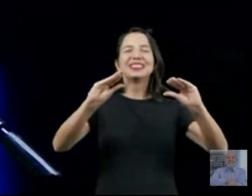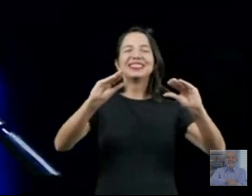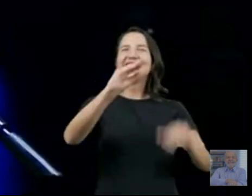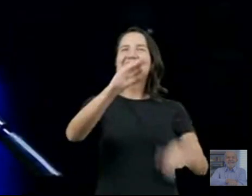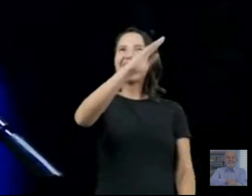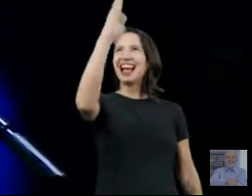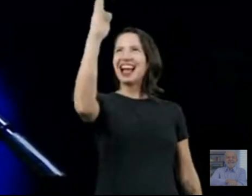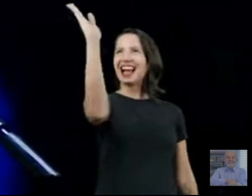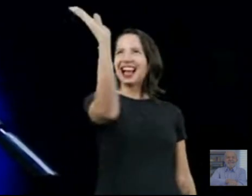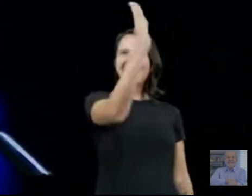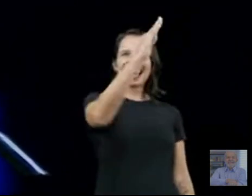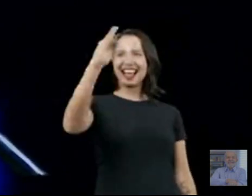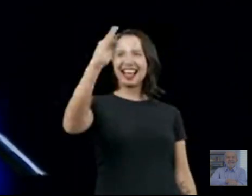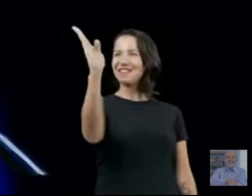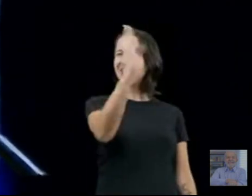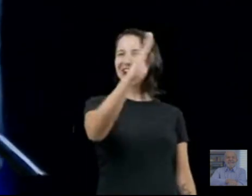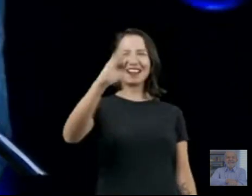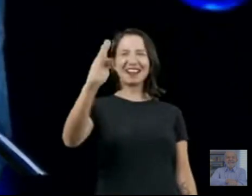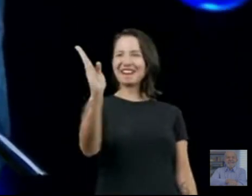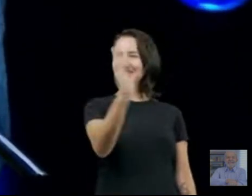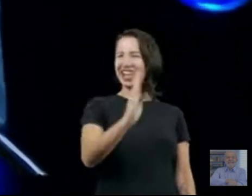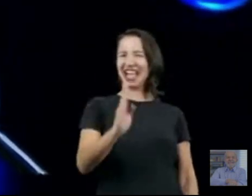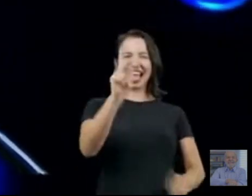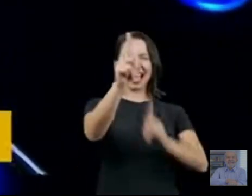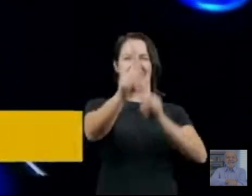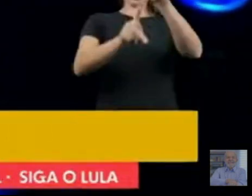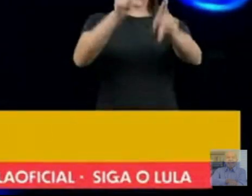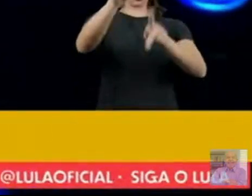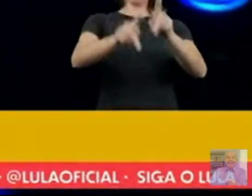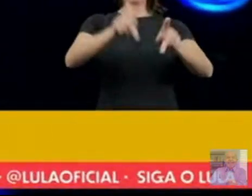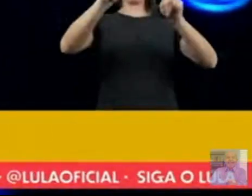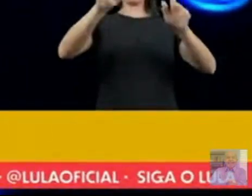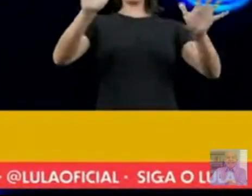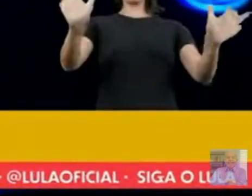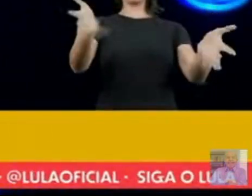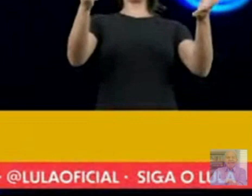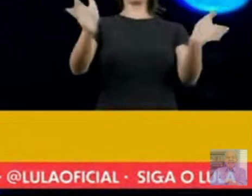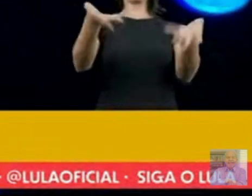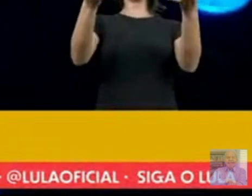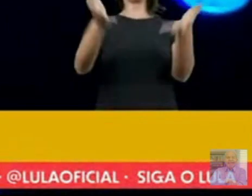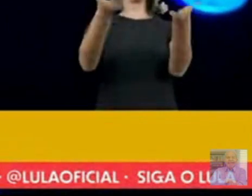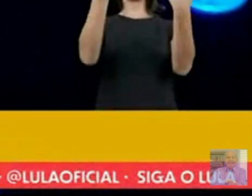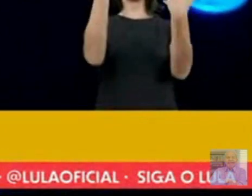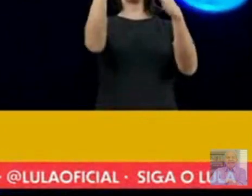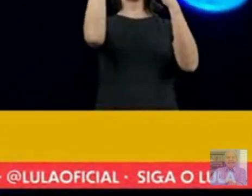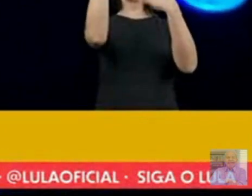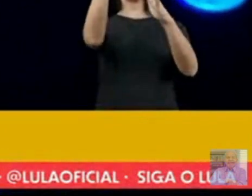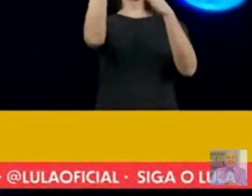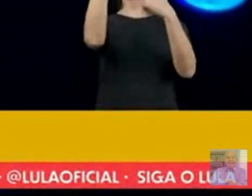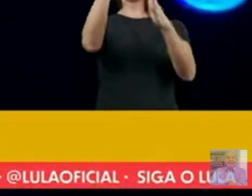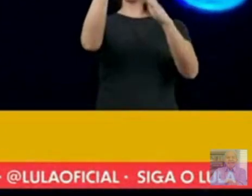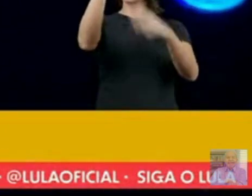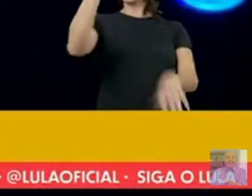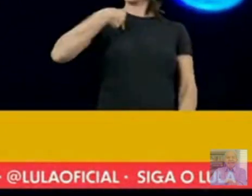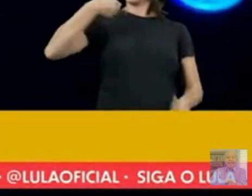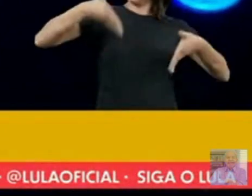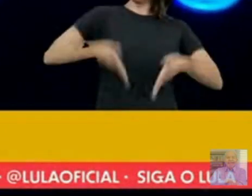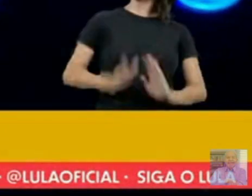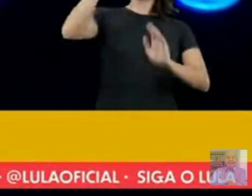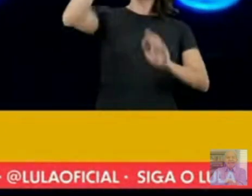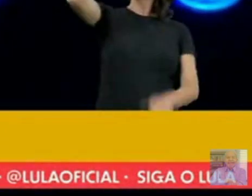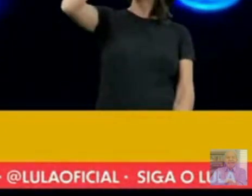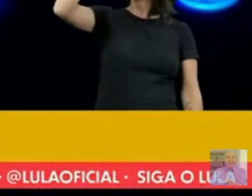Salve o povo brasileiro. Eu venho lá do Nordeste.